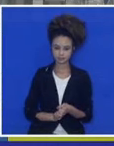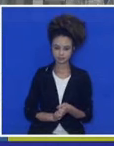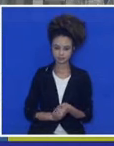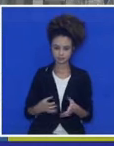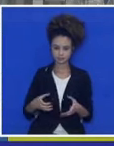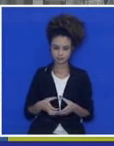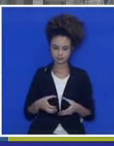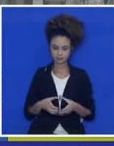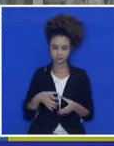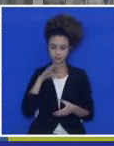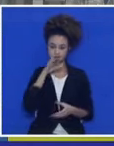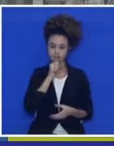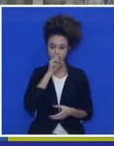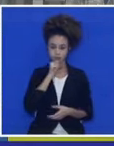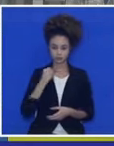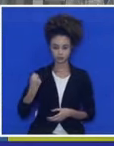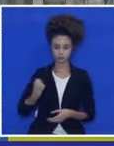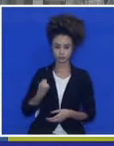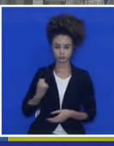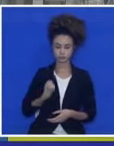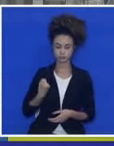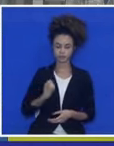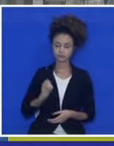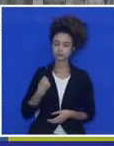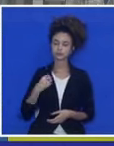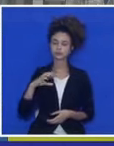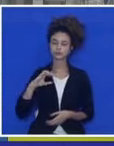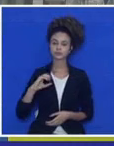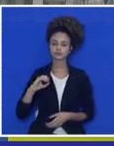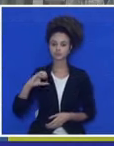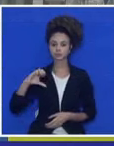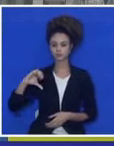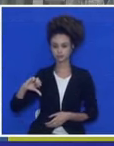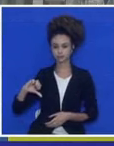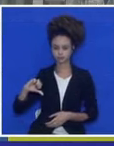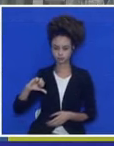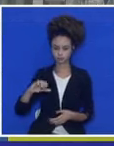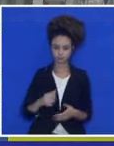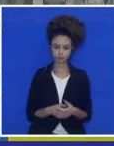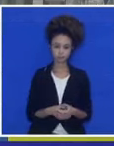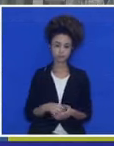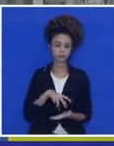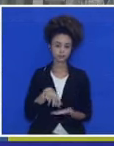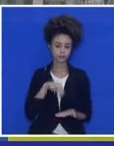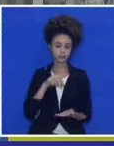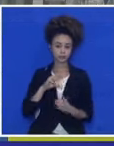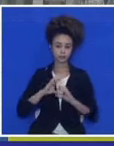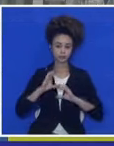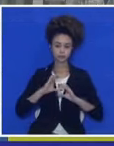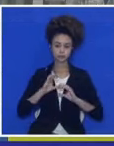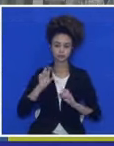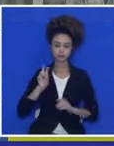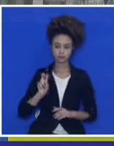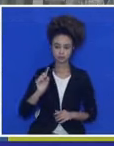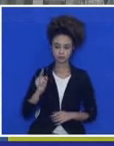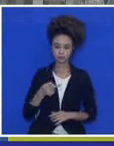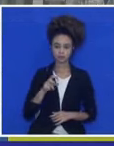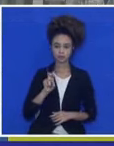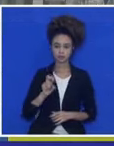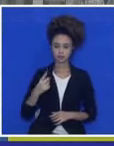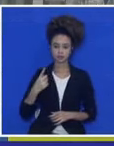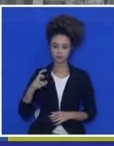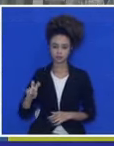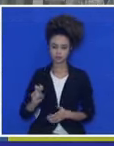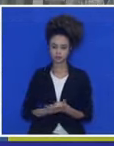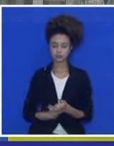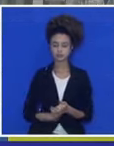R$ 3.500.000. Bola laranja, número 09, laranja 09, sorteio do concurso 5.535 da